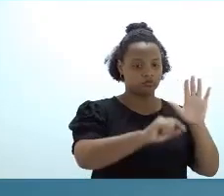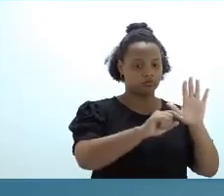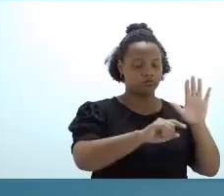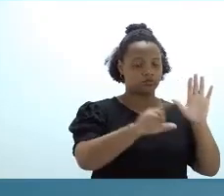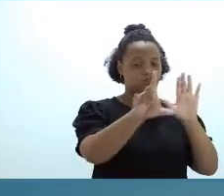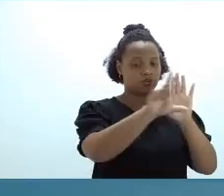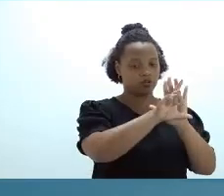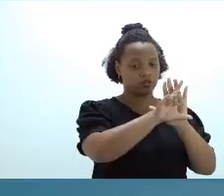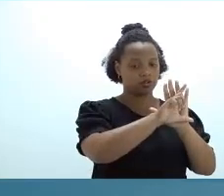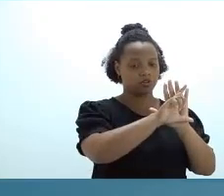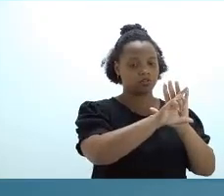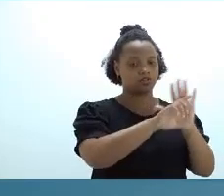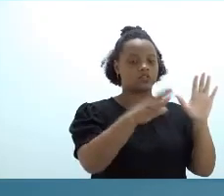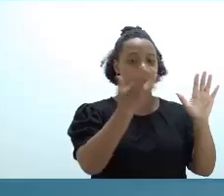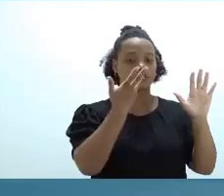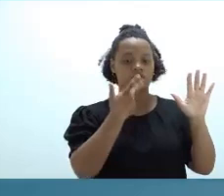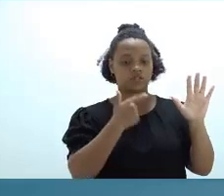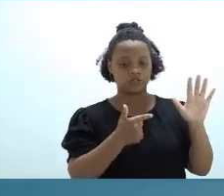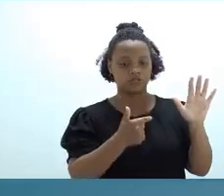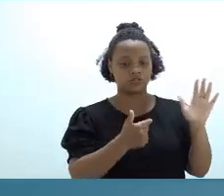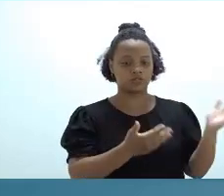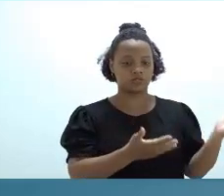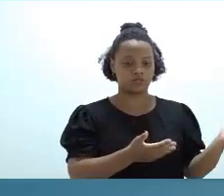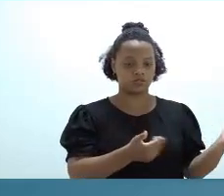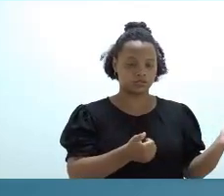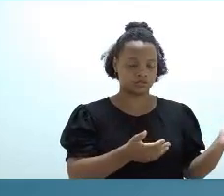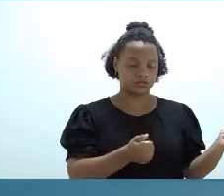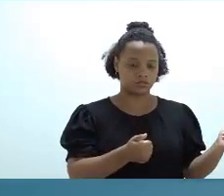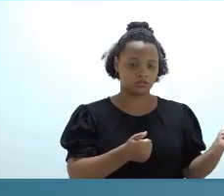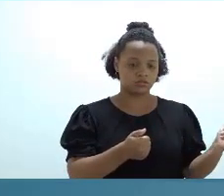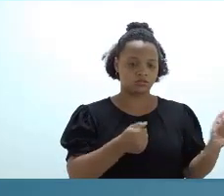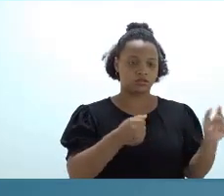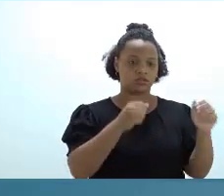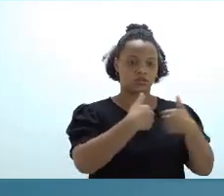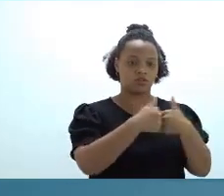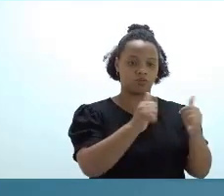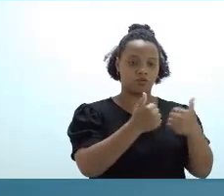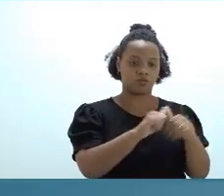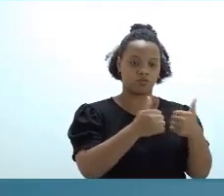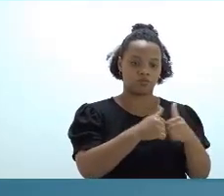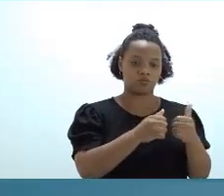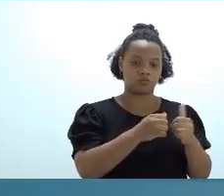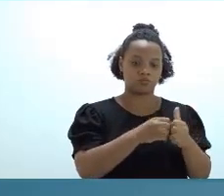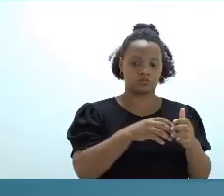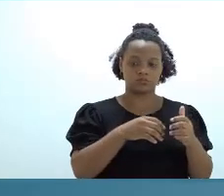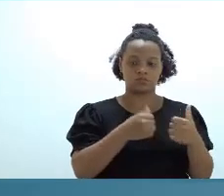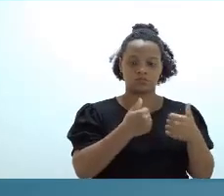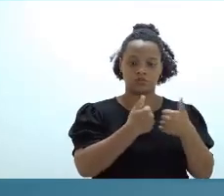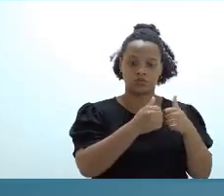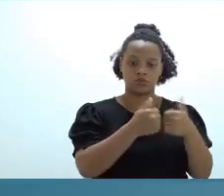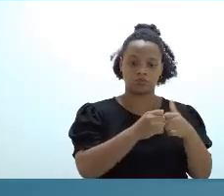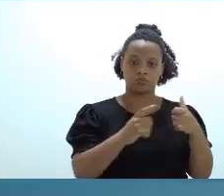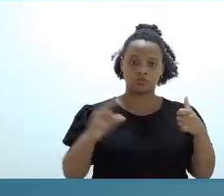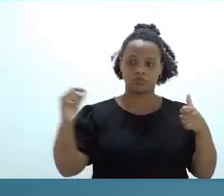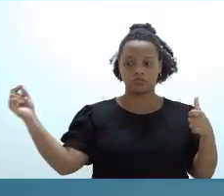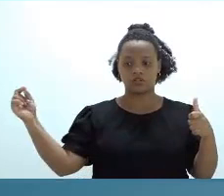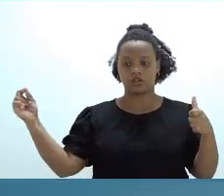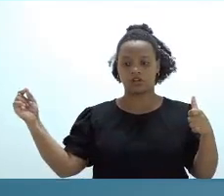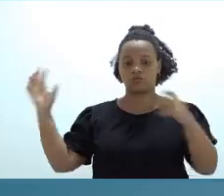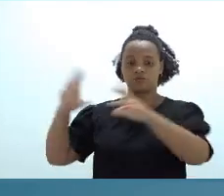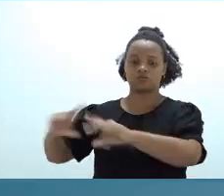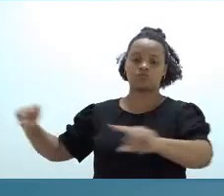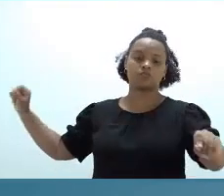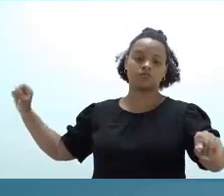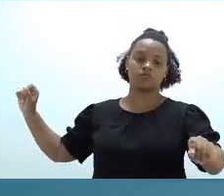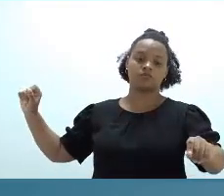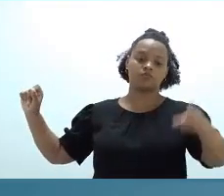do Adolescente, desceu do ônibus e ficou desaparecido alguns dias. A ação